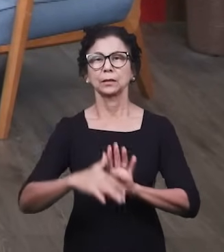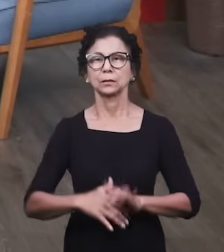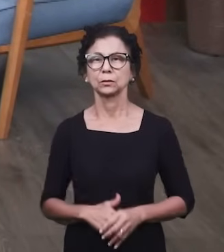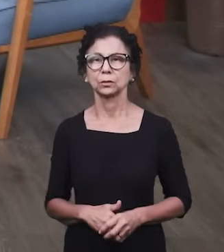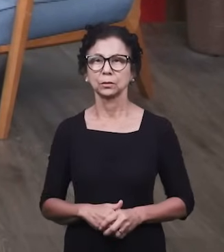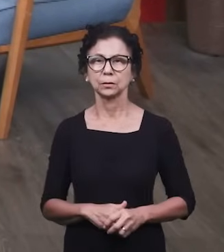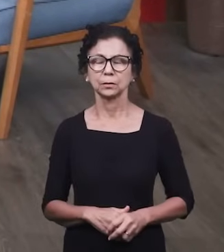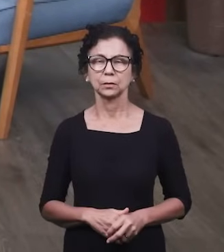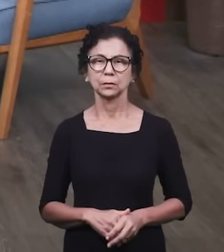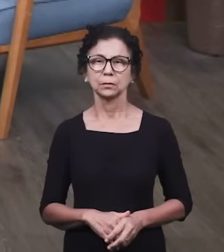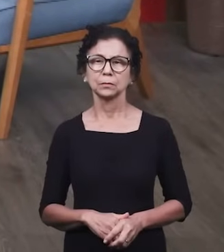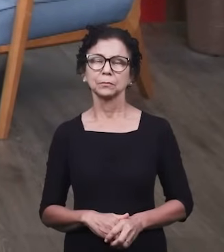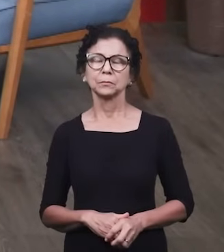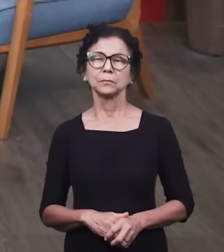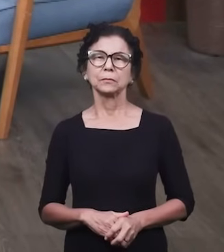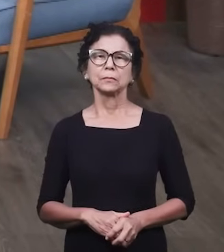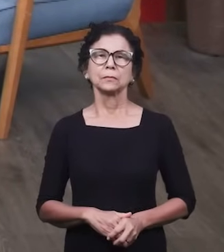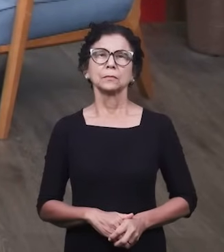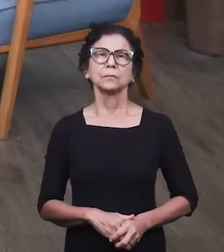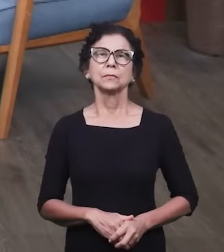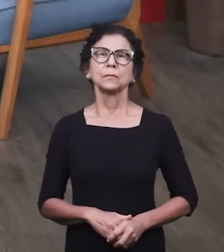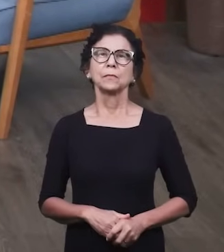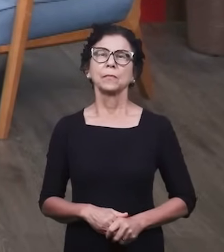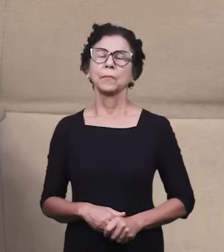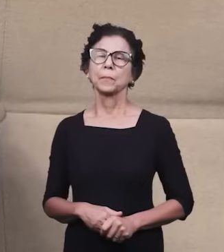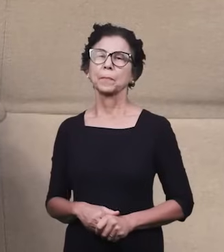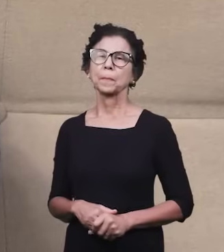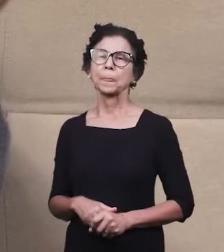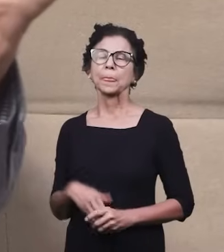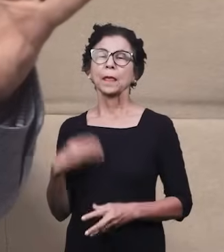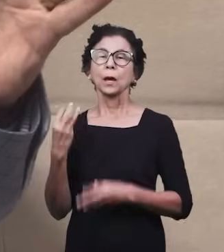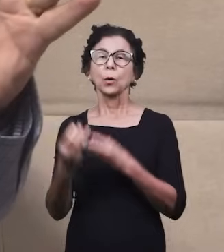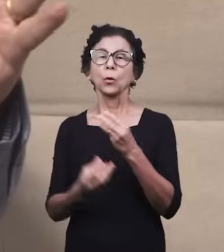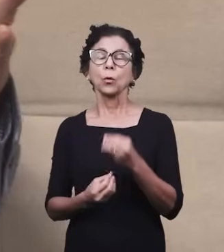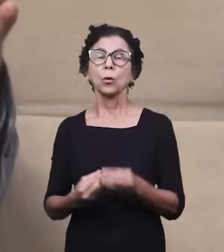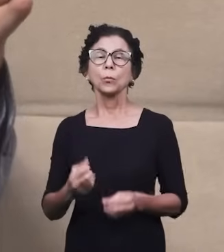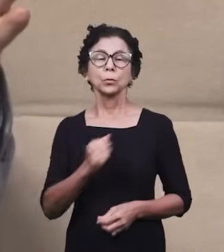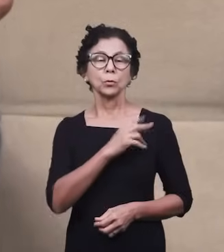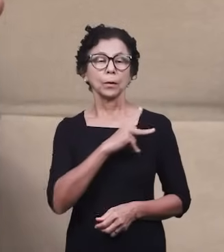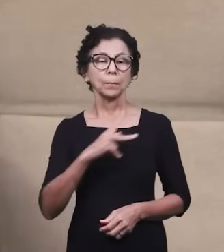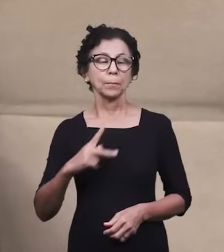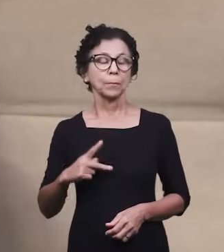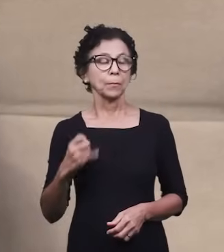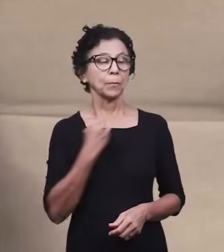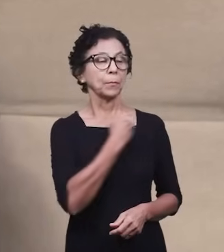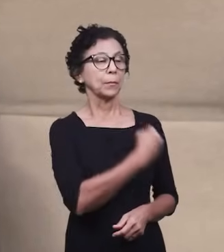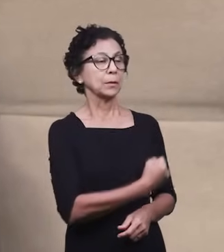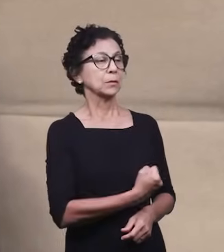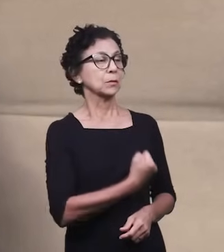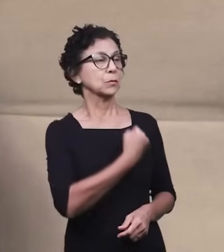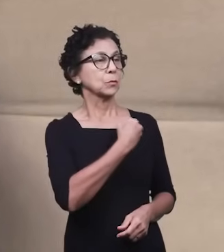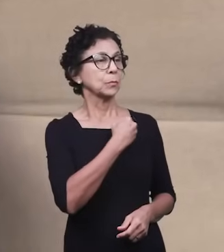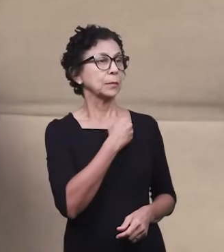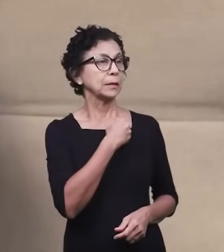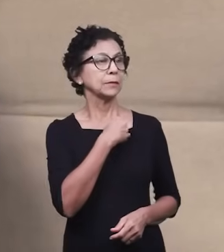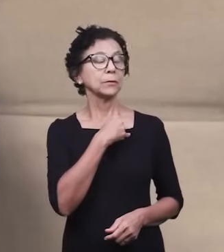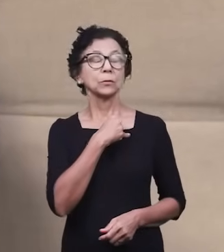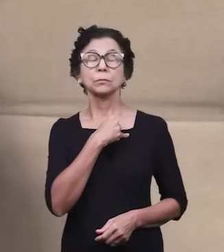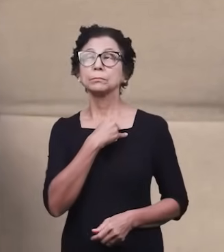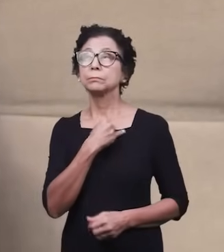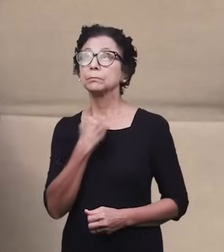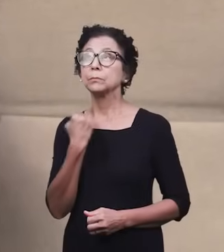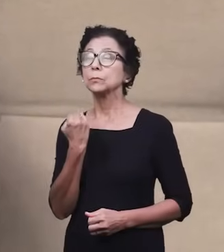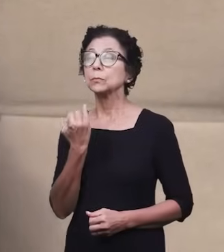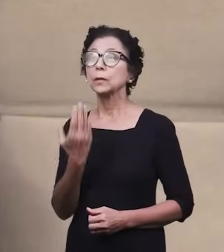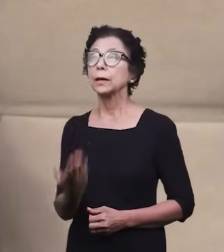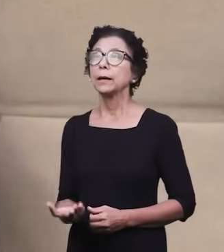que o profético é sublime. Se é que existe uma palavra melhor, vou usar essa expressão. Como que o profético é